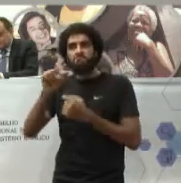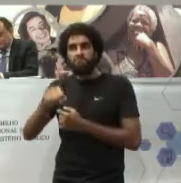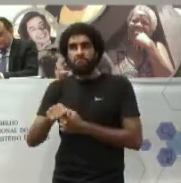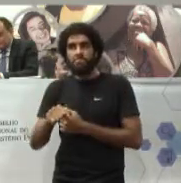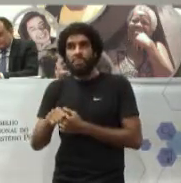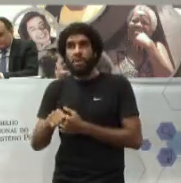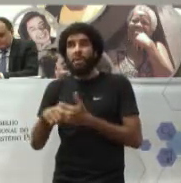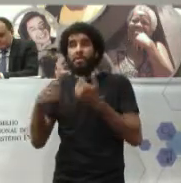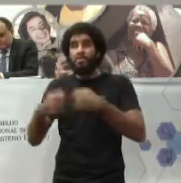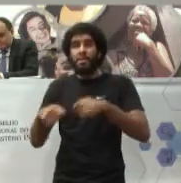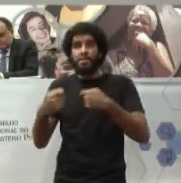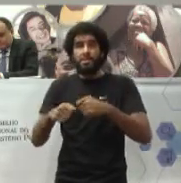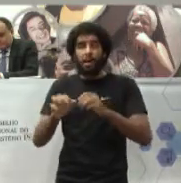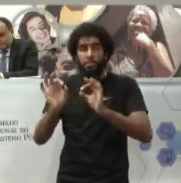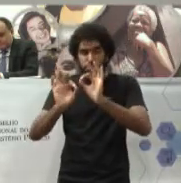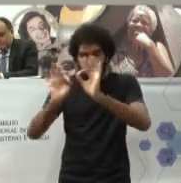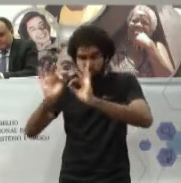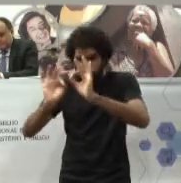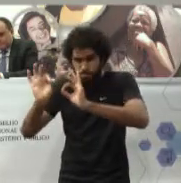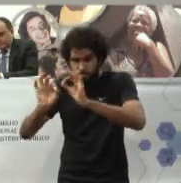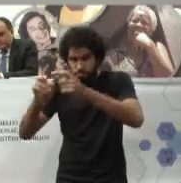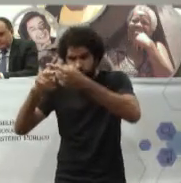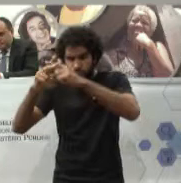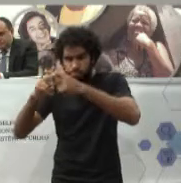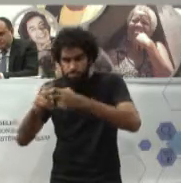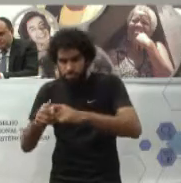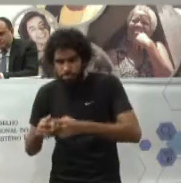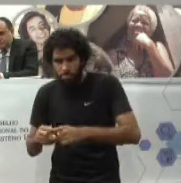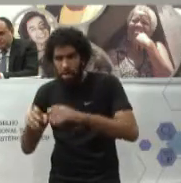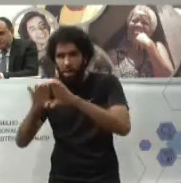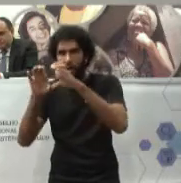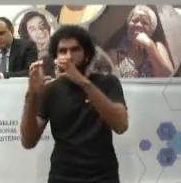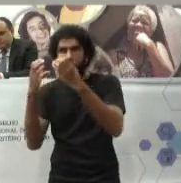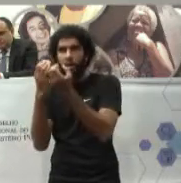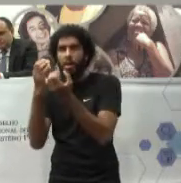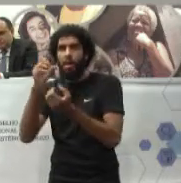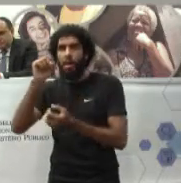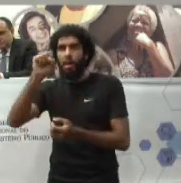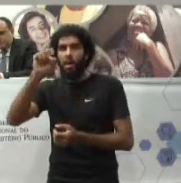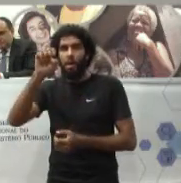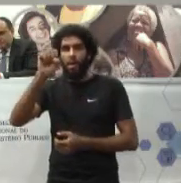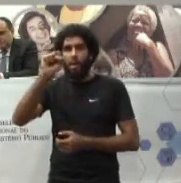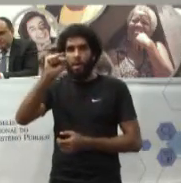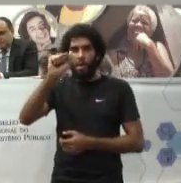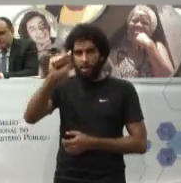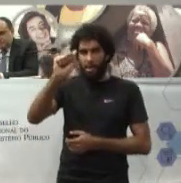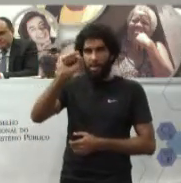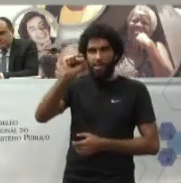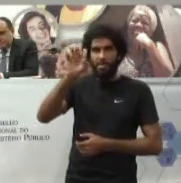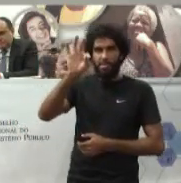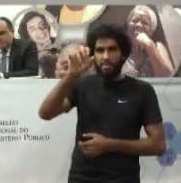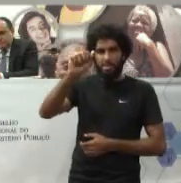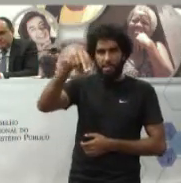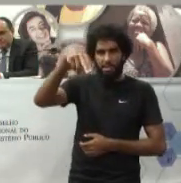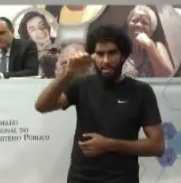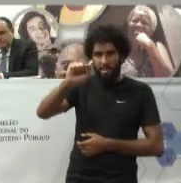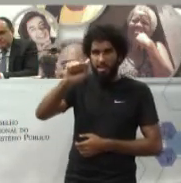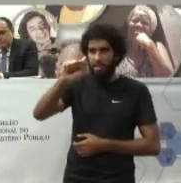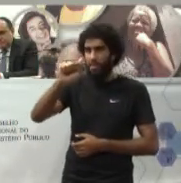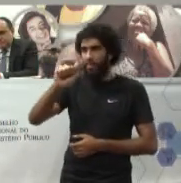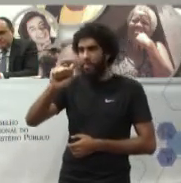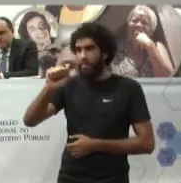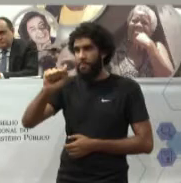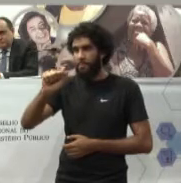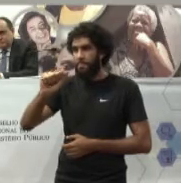na declaração de astana para referendar a a a declaração de